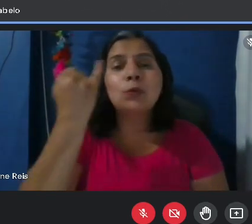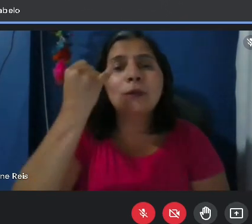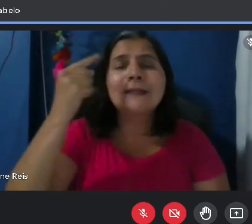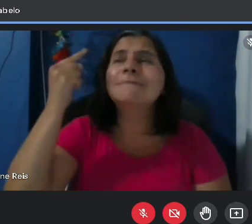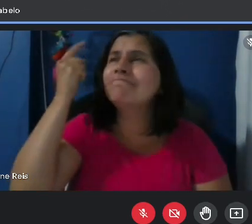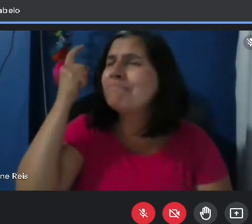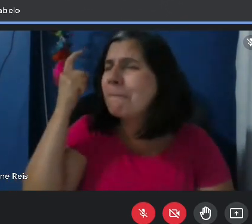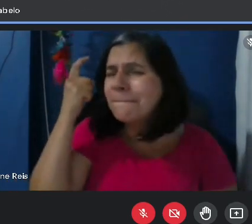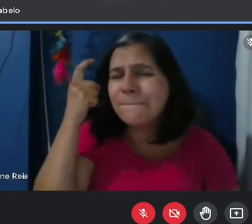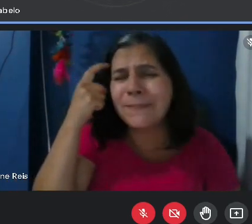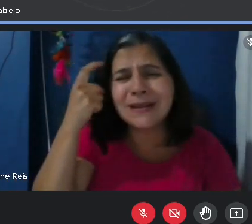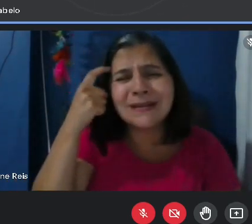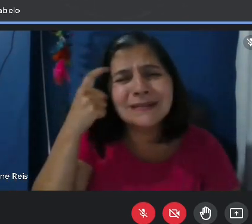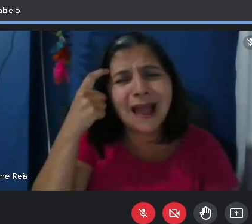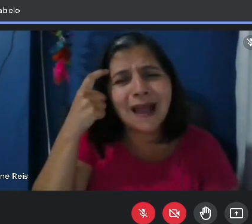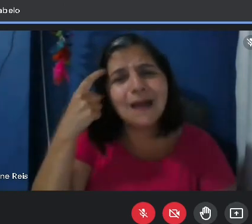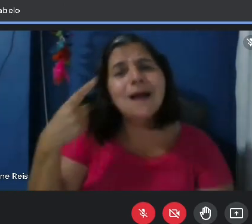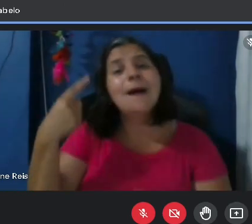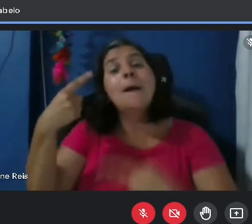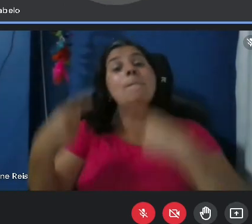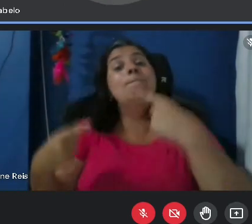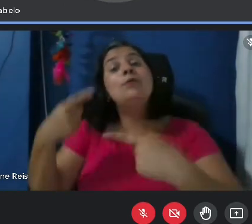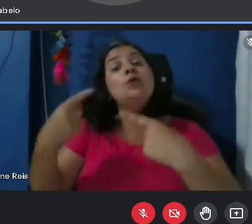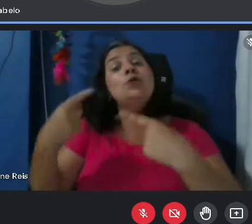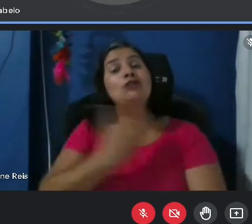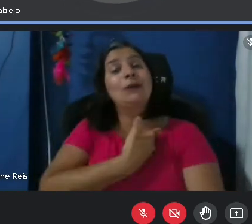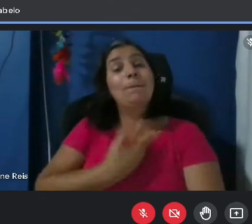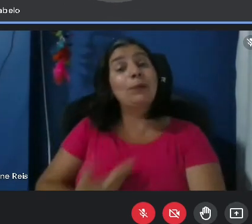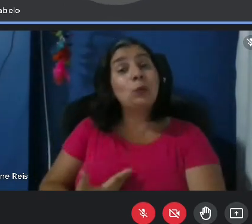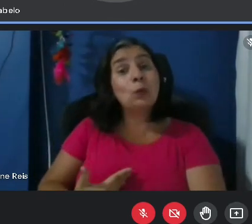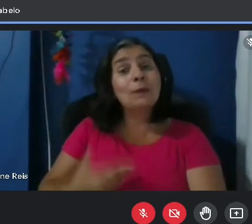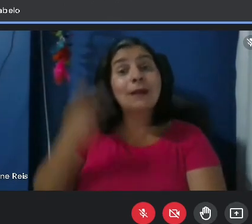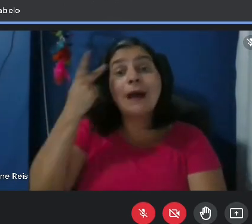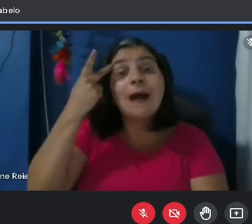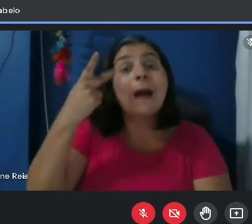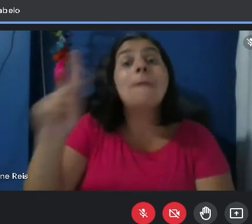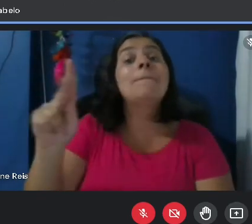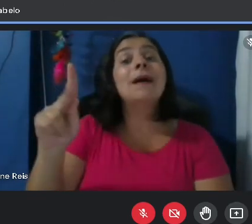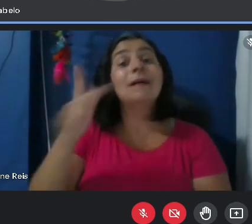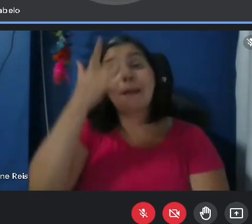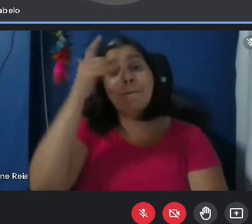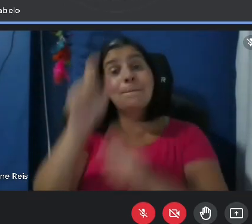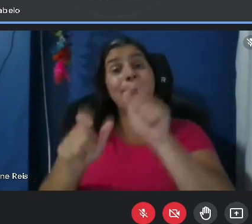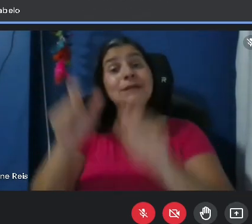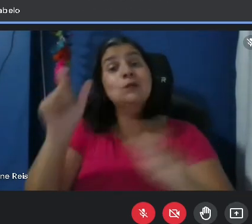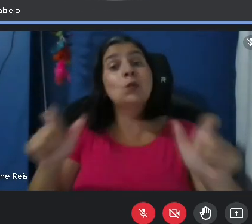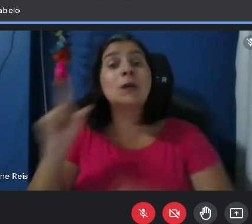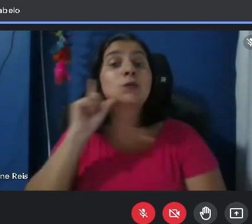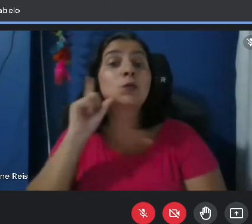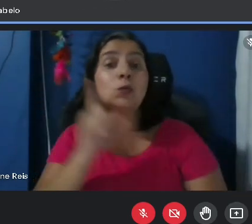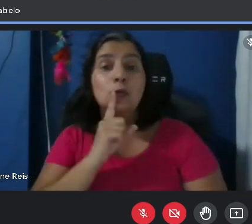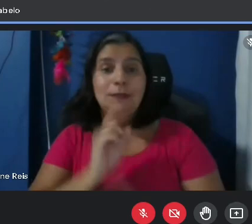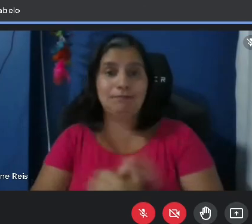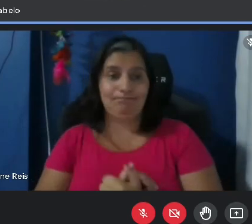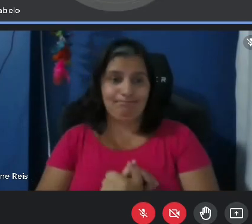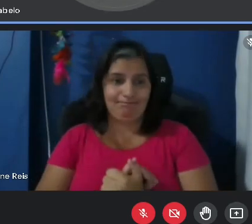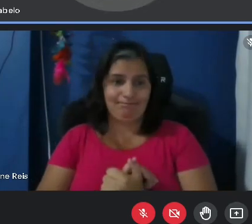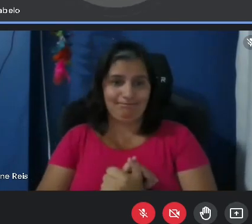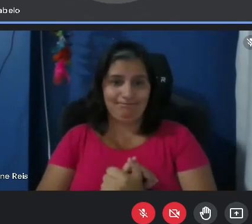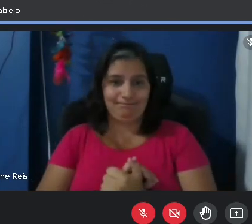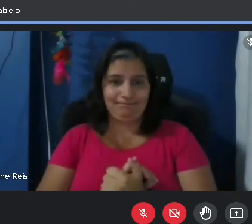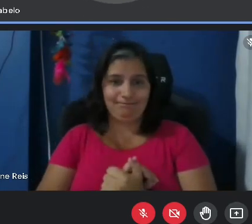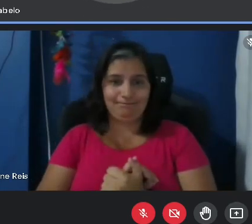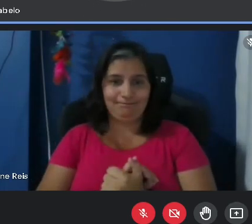aqui. Por quê? É importante vocês fazerem essa reflexão sobre as políticas públicas para